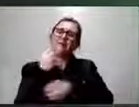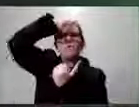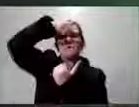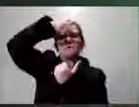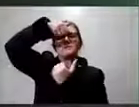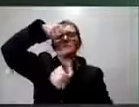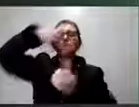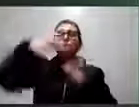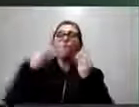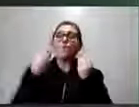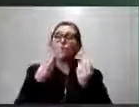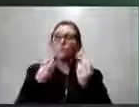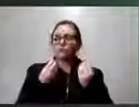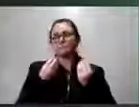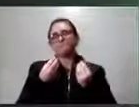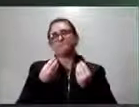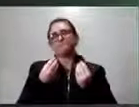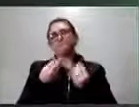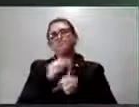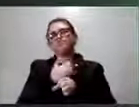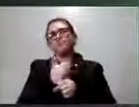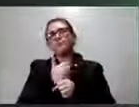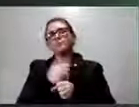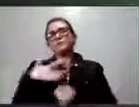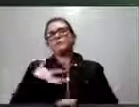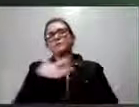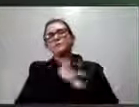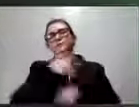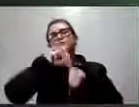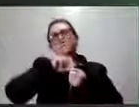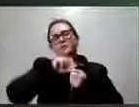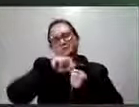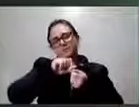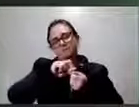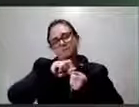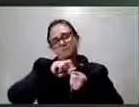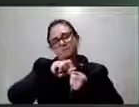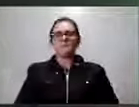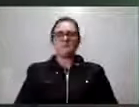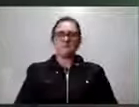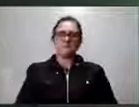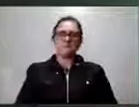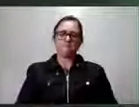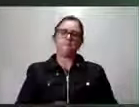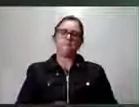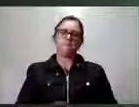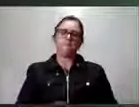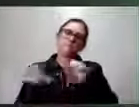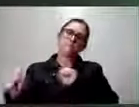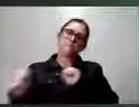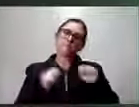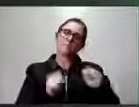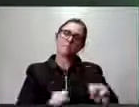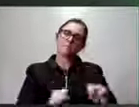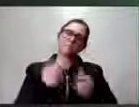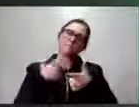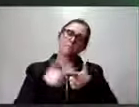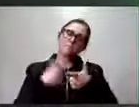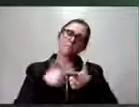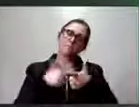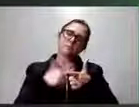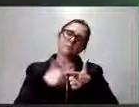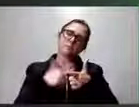o profissional de saúde que pode aplicar com um laringoscópio. Também pode causar um dano devido ao tempo